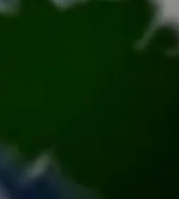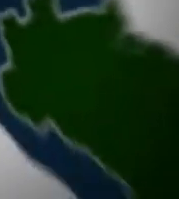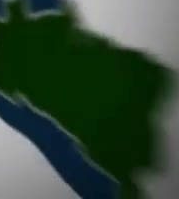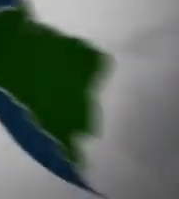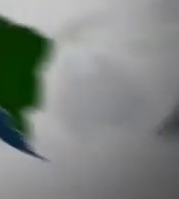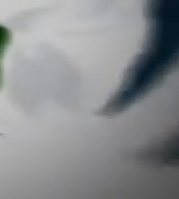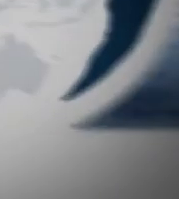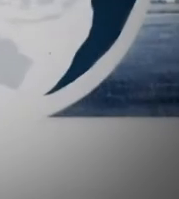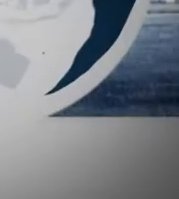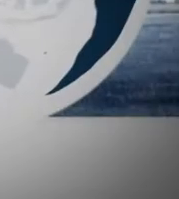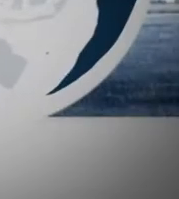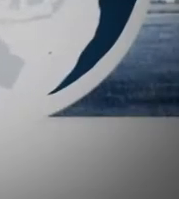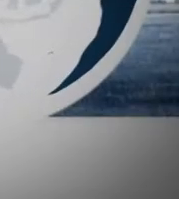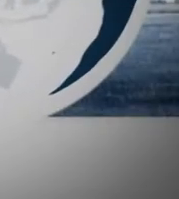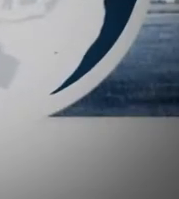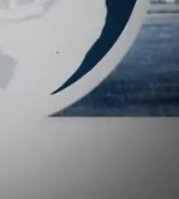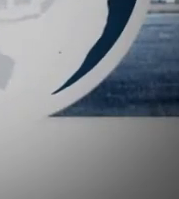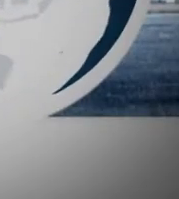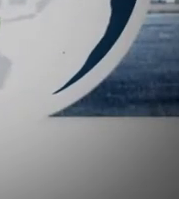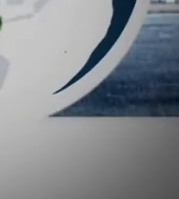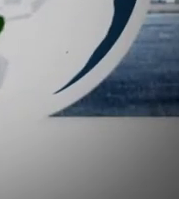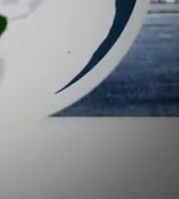E aí